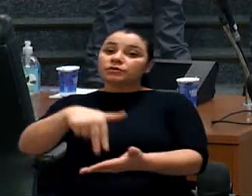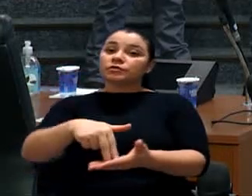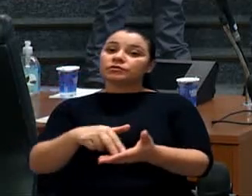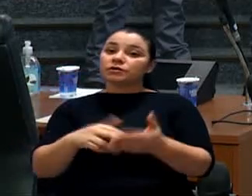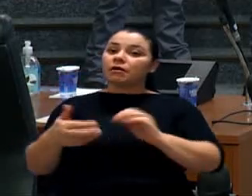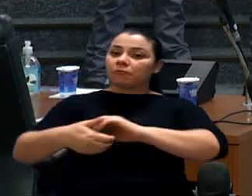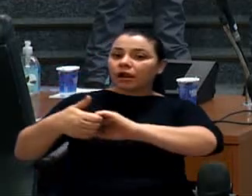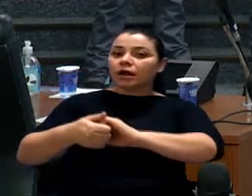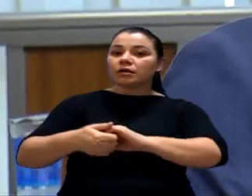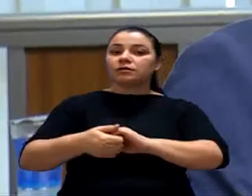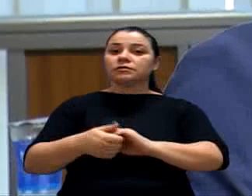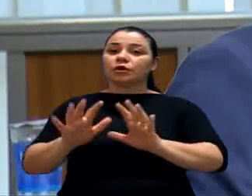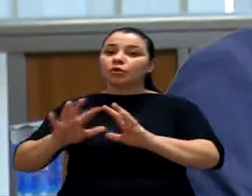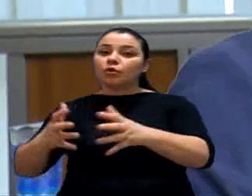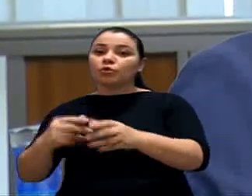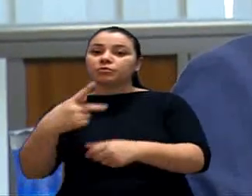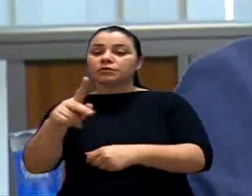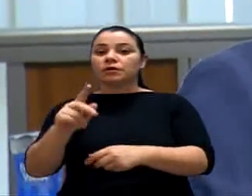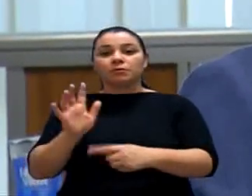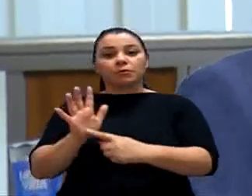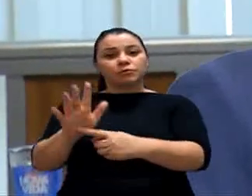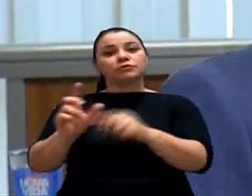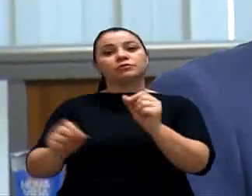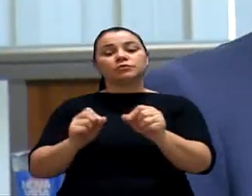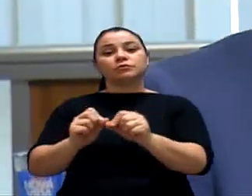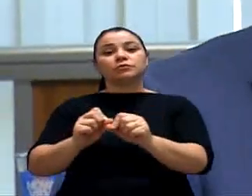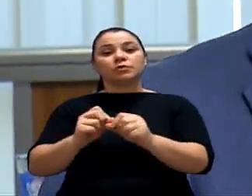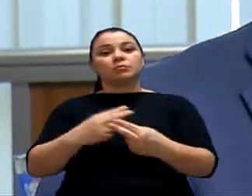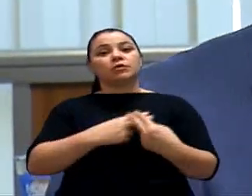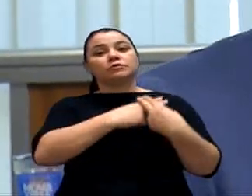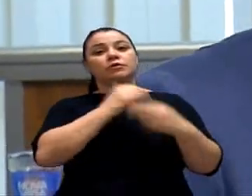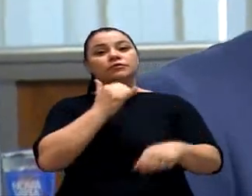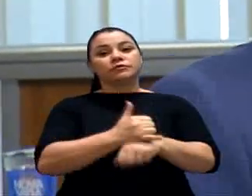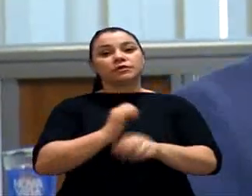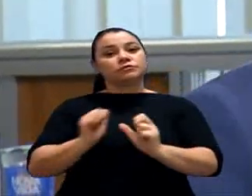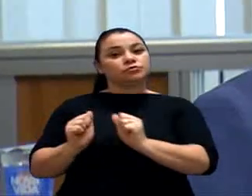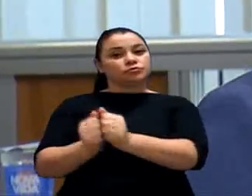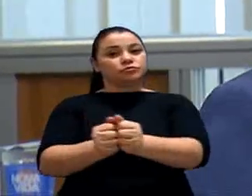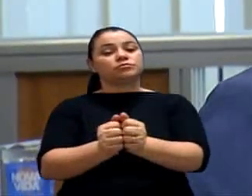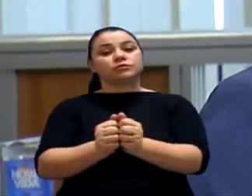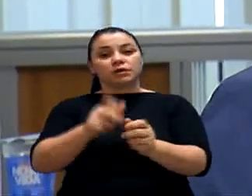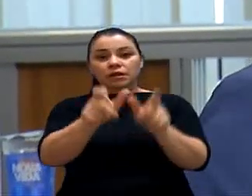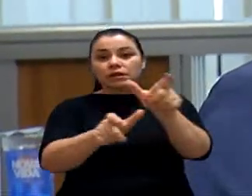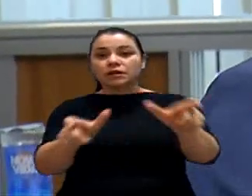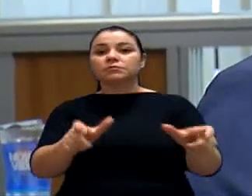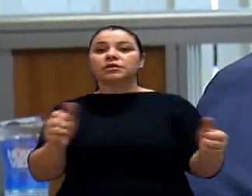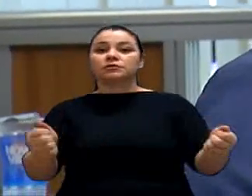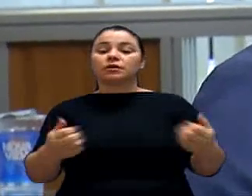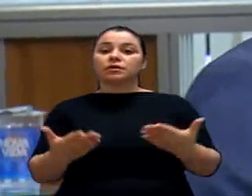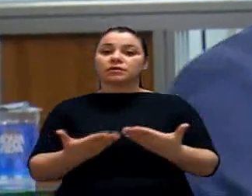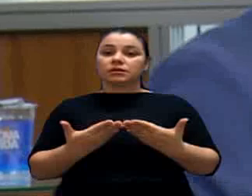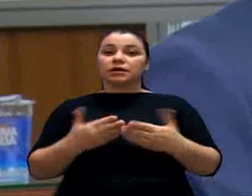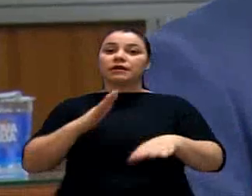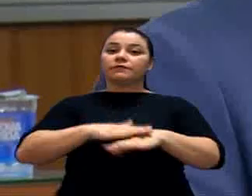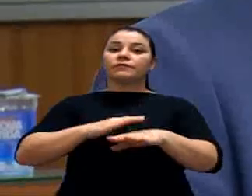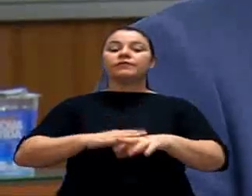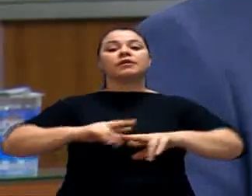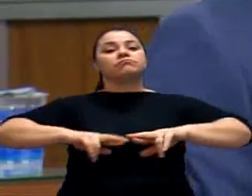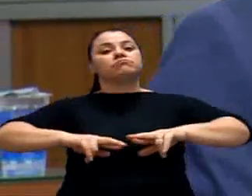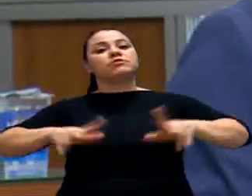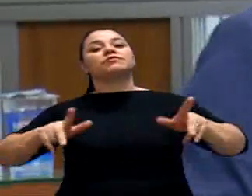seus homens, né? Mostrando que o comando está ao lado das pessoas que fazem a